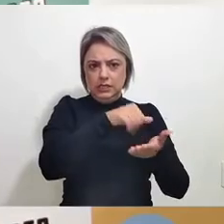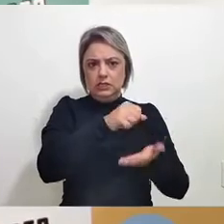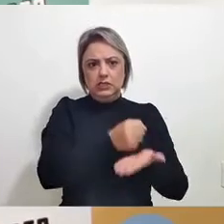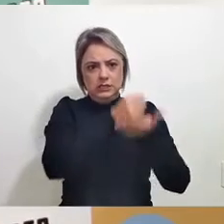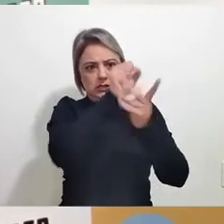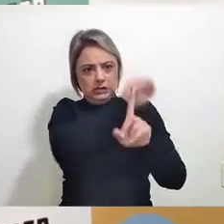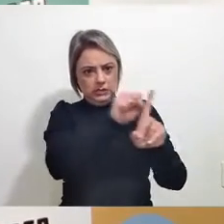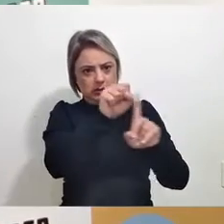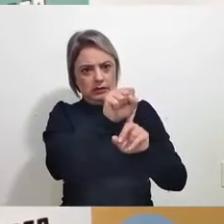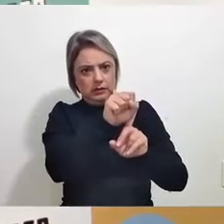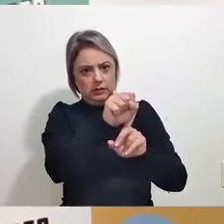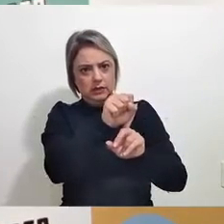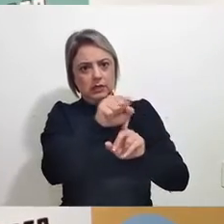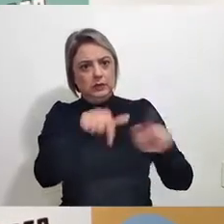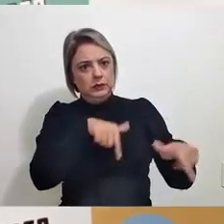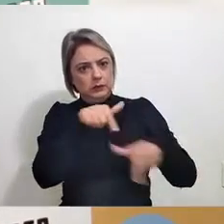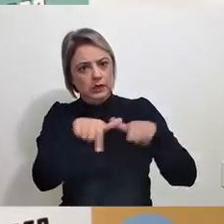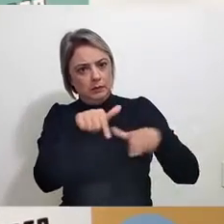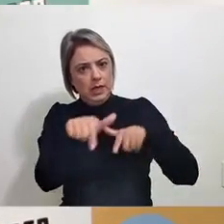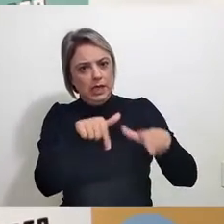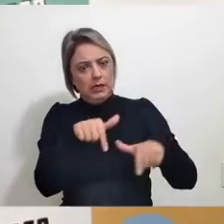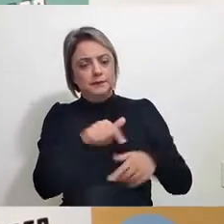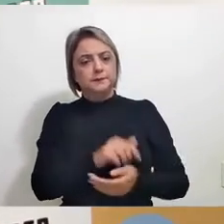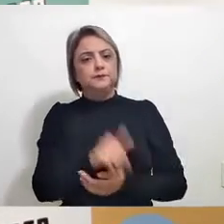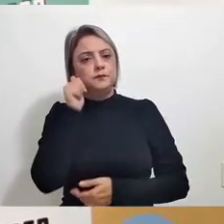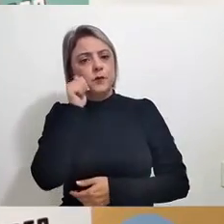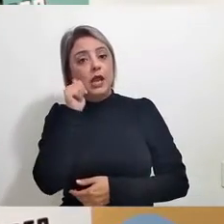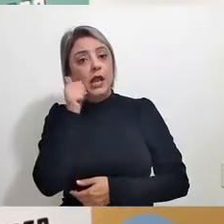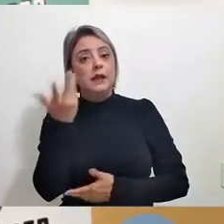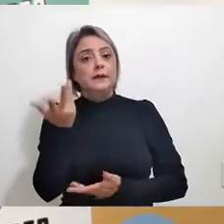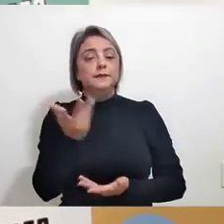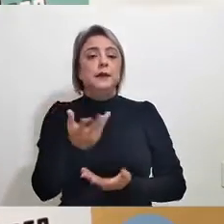conseguiam fazer excelentes passeatas, o que hoje foi impossível, né?